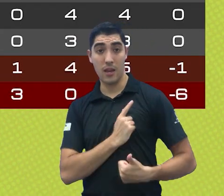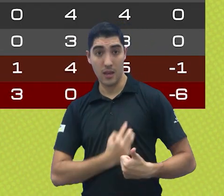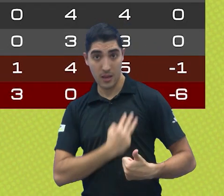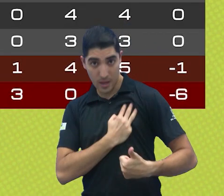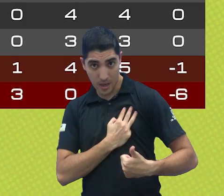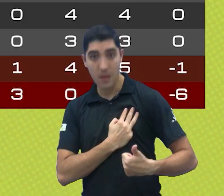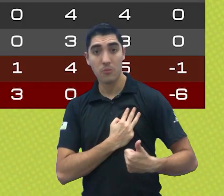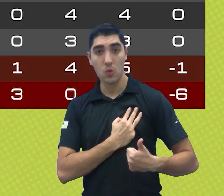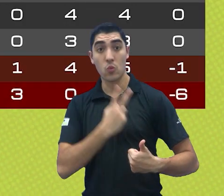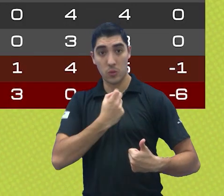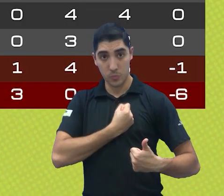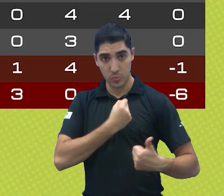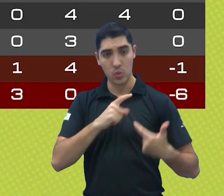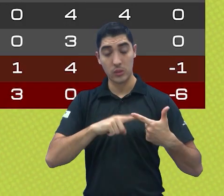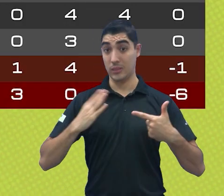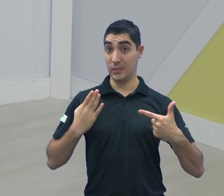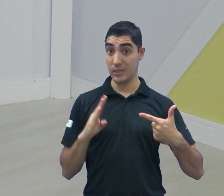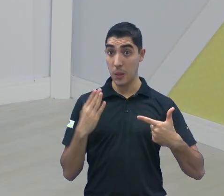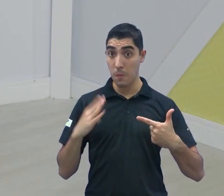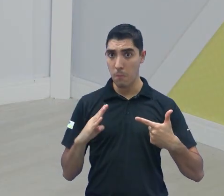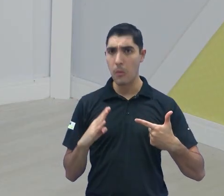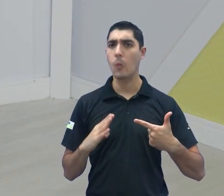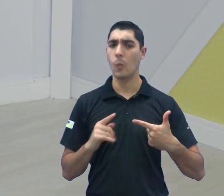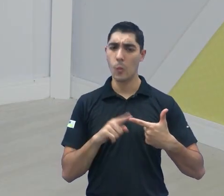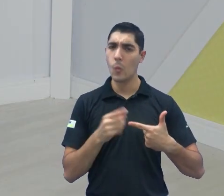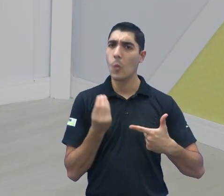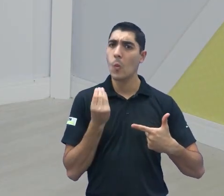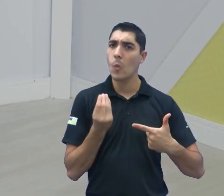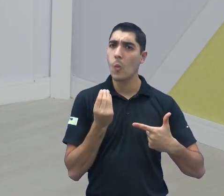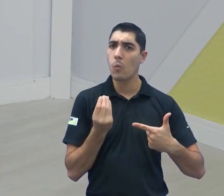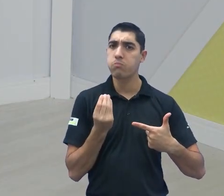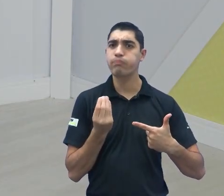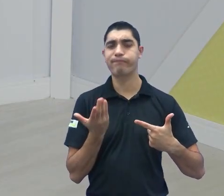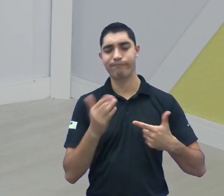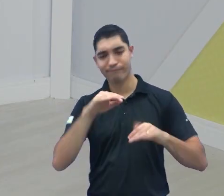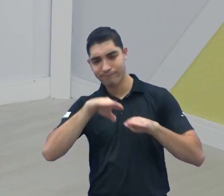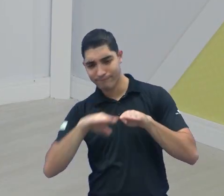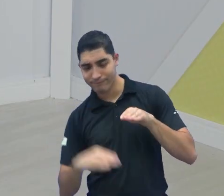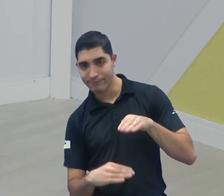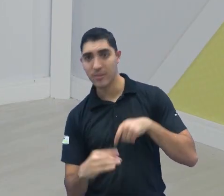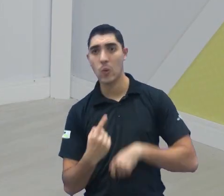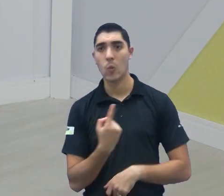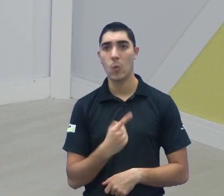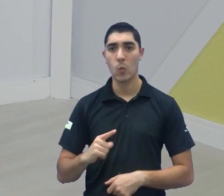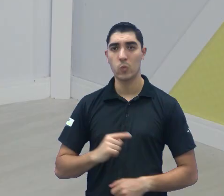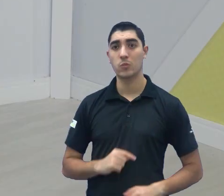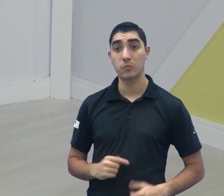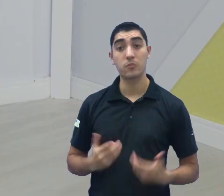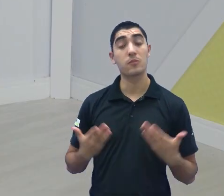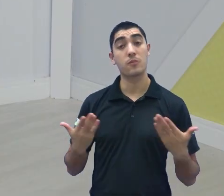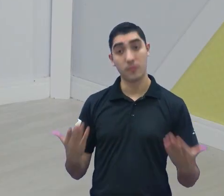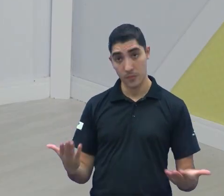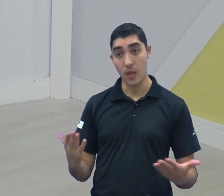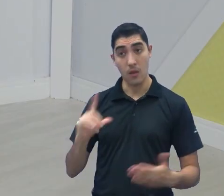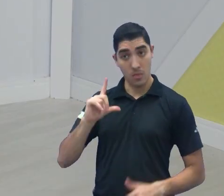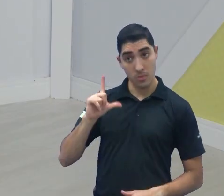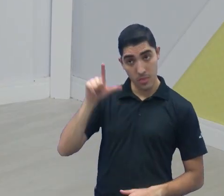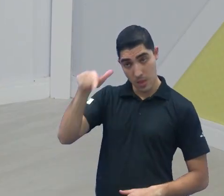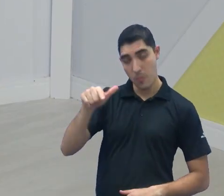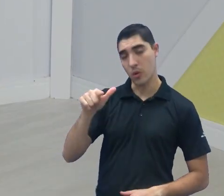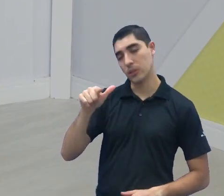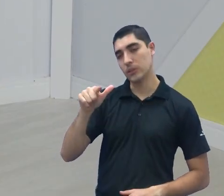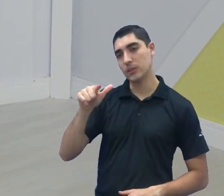Esse preocupa, o São Bento, time de tradição lá embaixo. Enfim, a gente vai acompanhar a rodada e na sexta-feira, claro, todos os detalhes